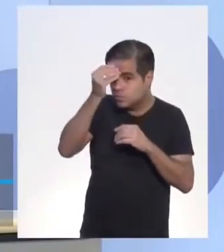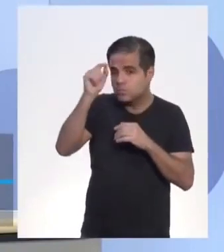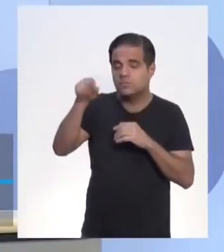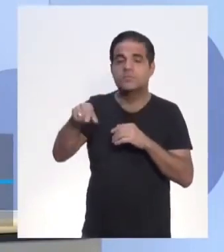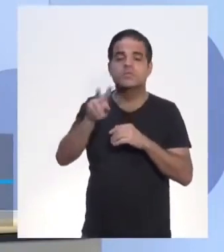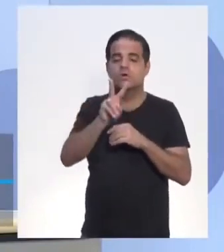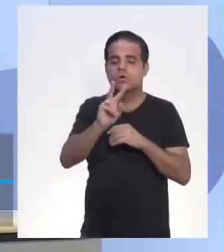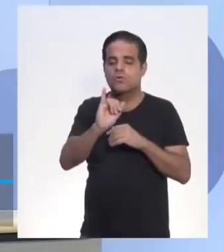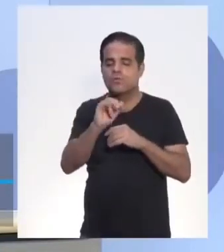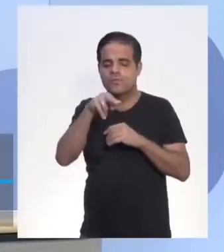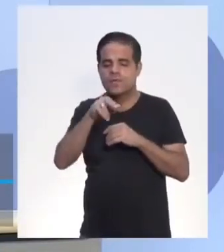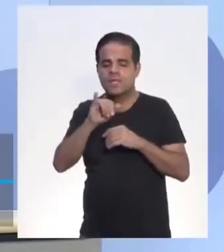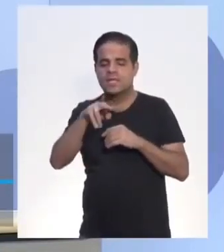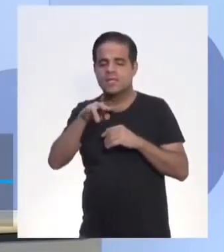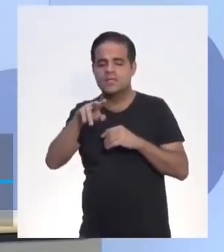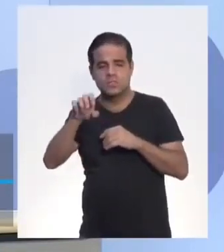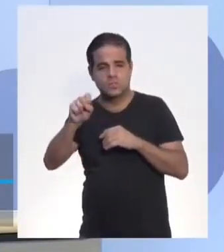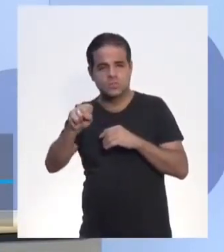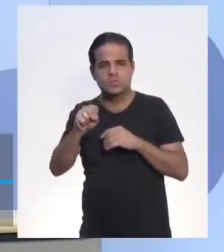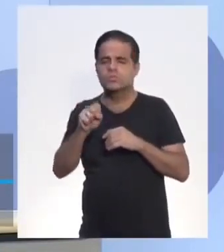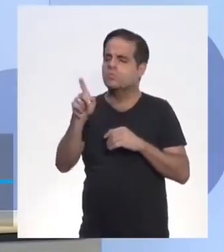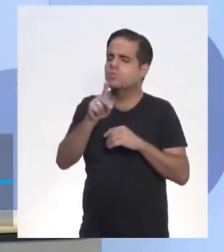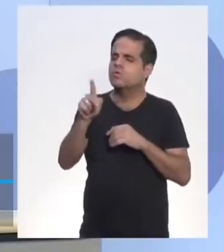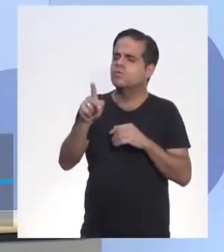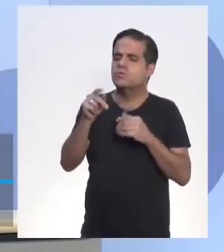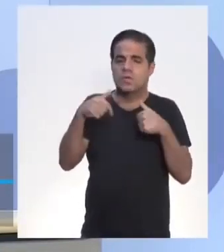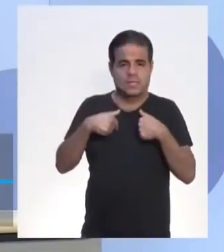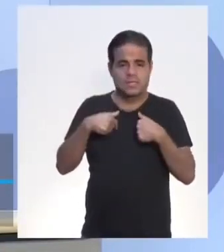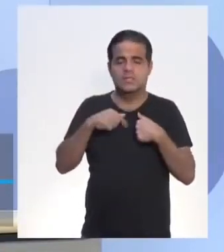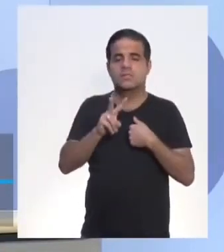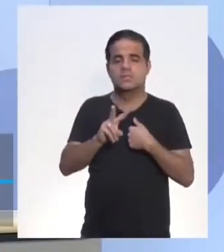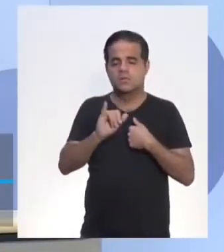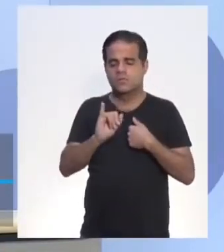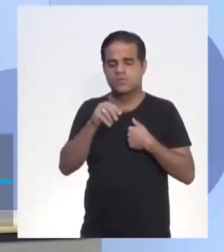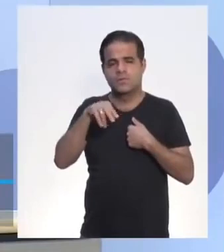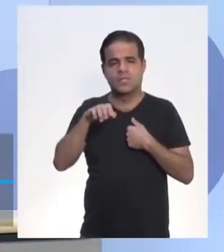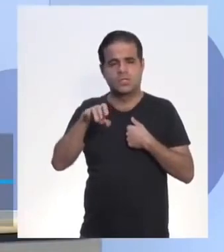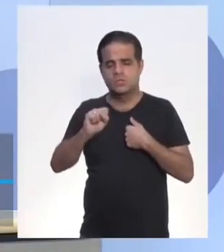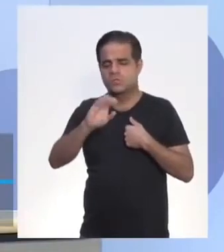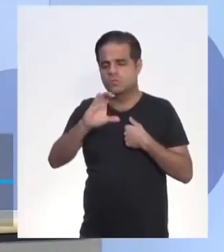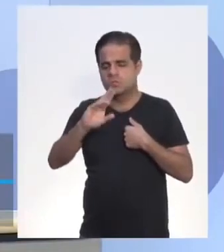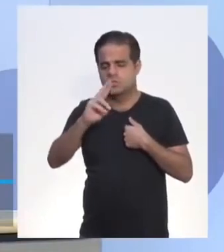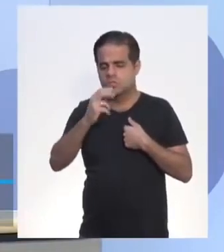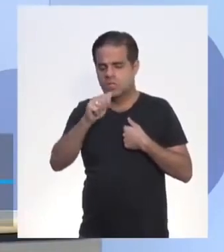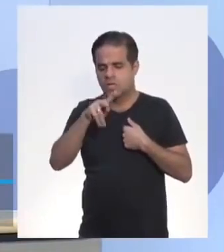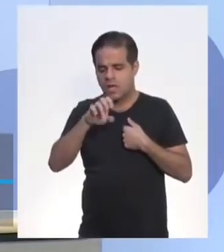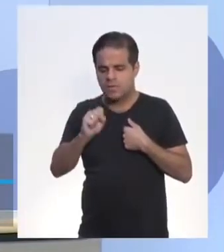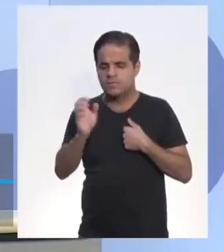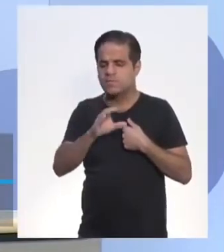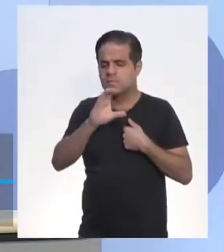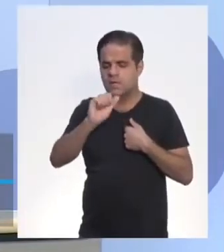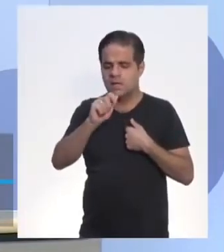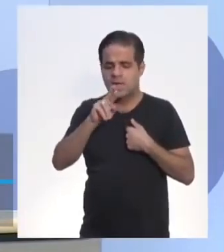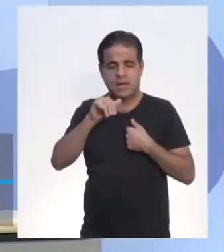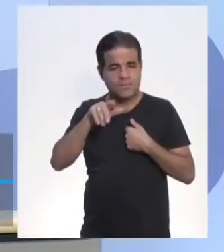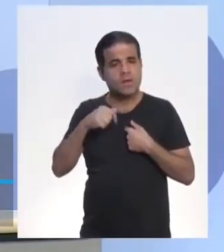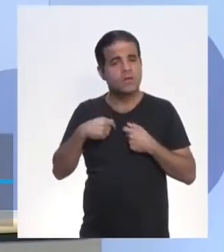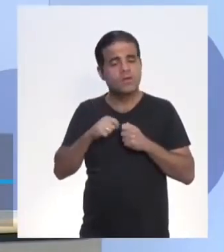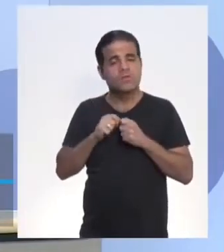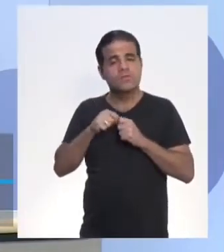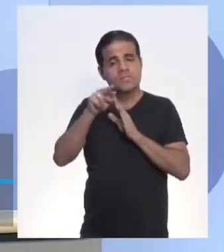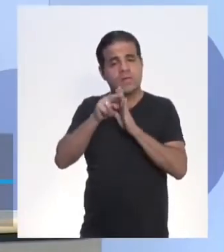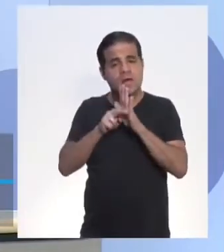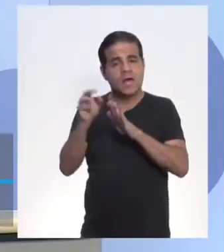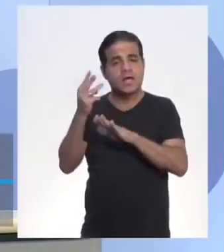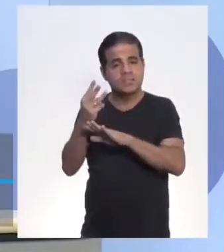tá o Vinícius o Vinícius colocou assim professora aqui é o Vinícius Chaves Carvalho e eu fiz regra de três